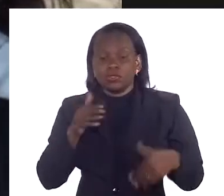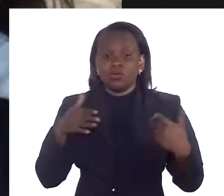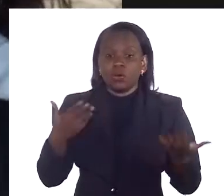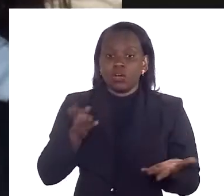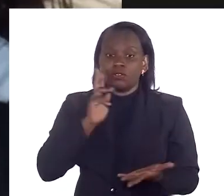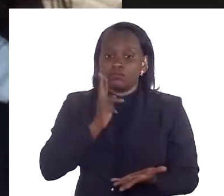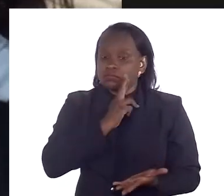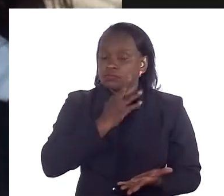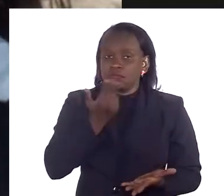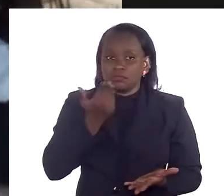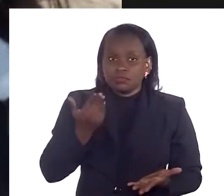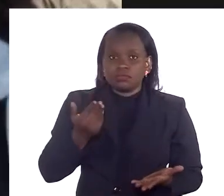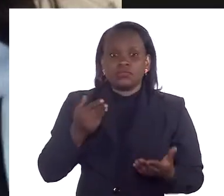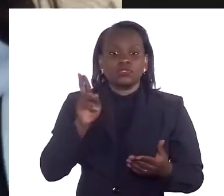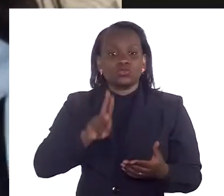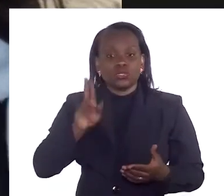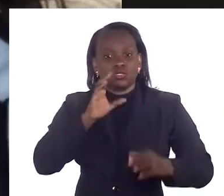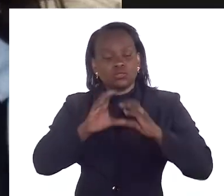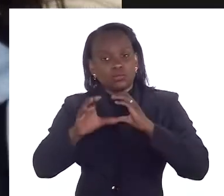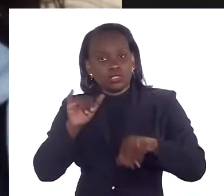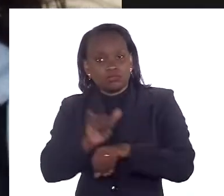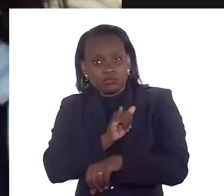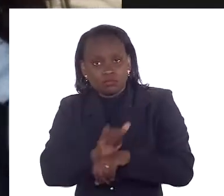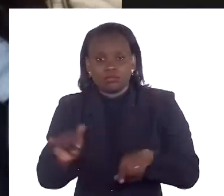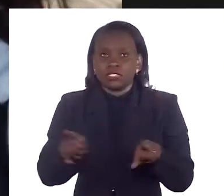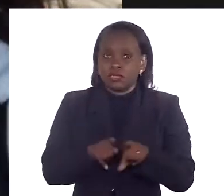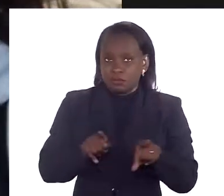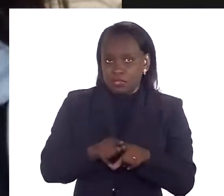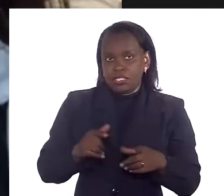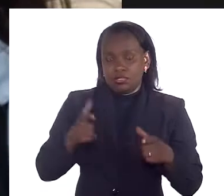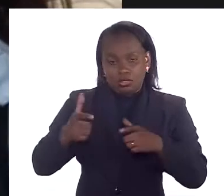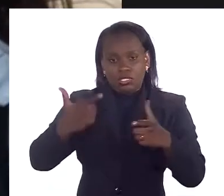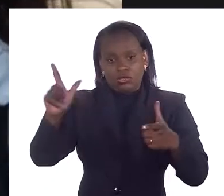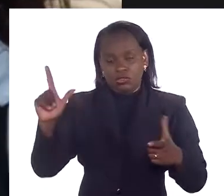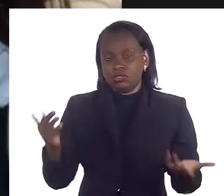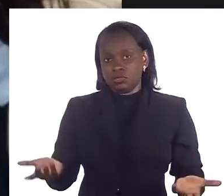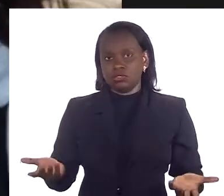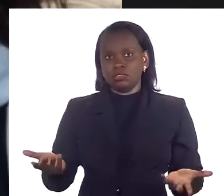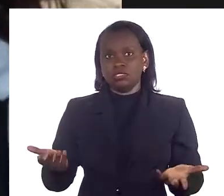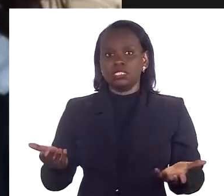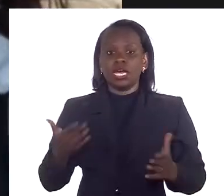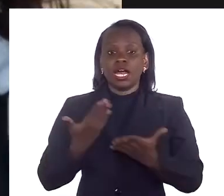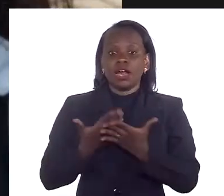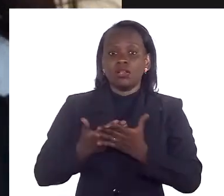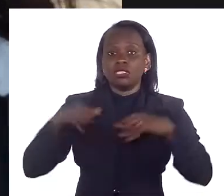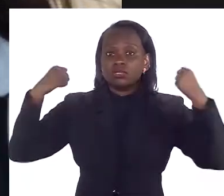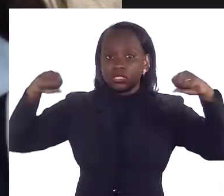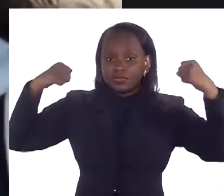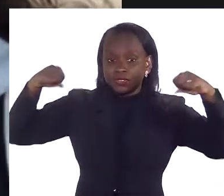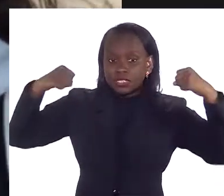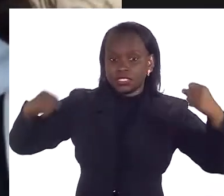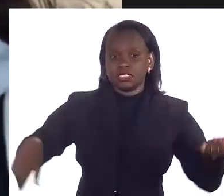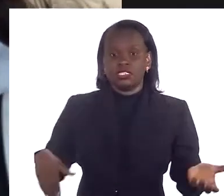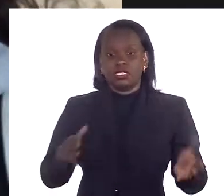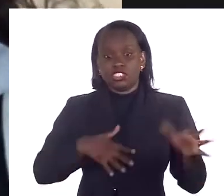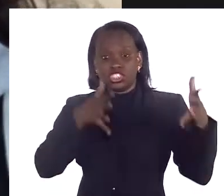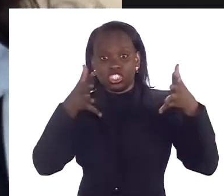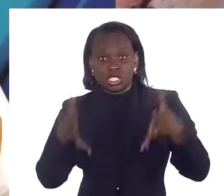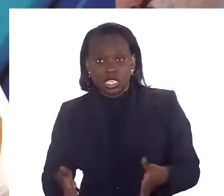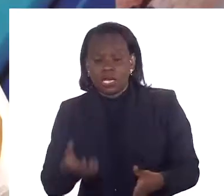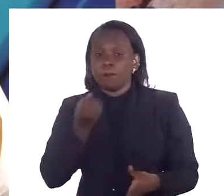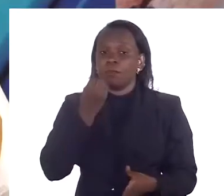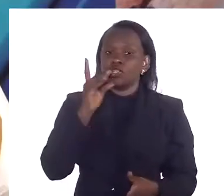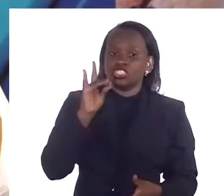sua merenda no refeitório, por que não utilizar a comunicação alternativa também nesses outros espaços? Na aula de educação física, na hora